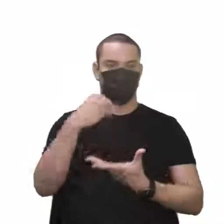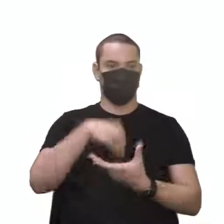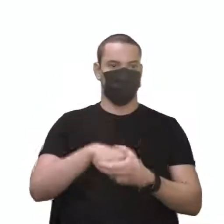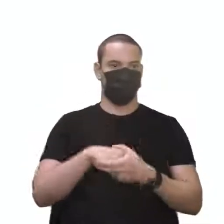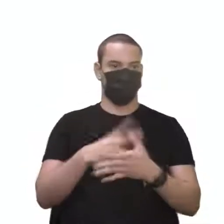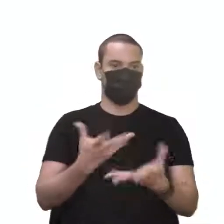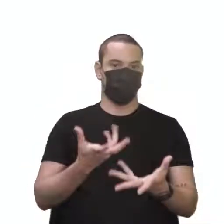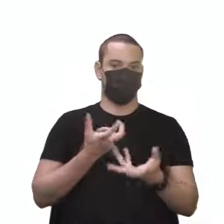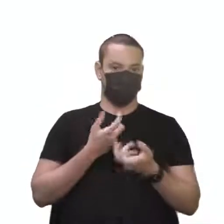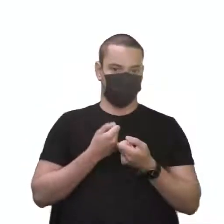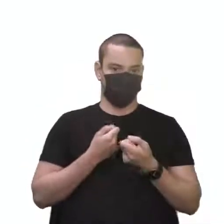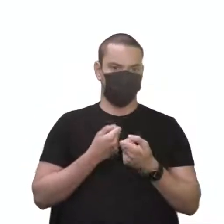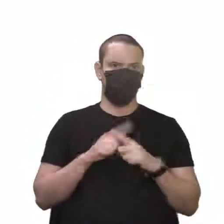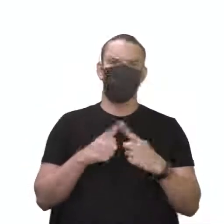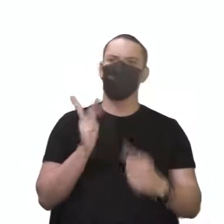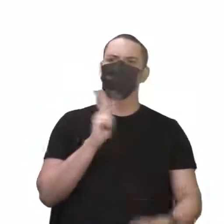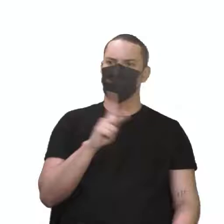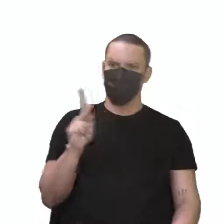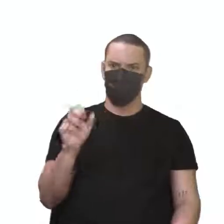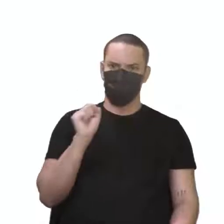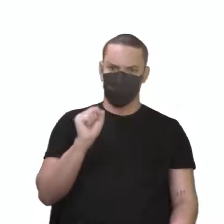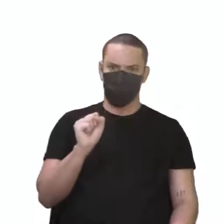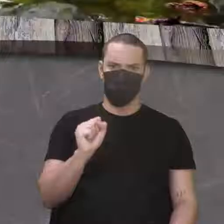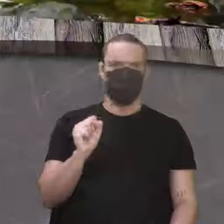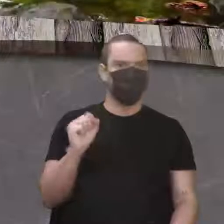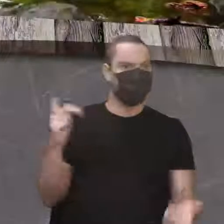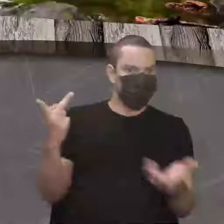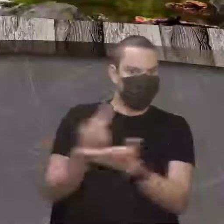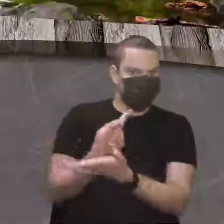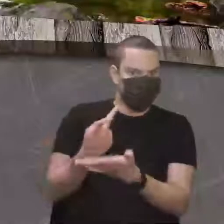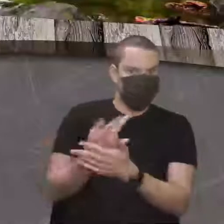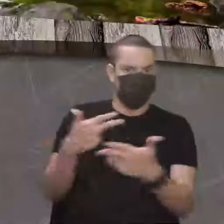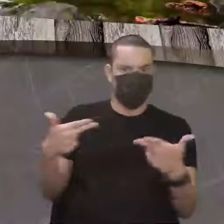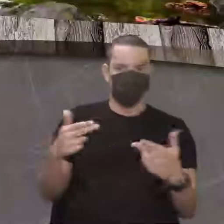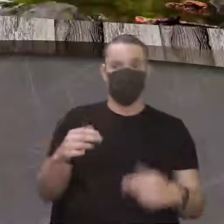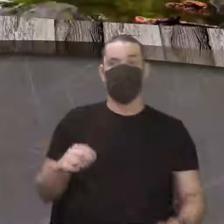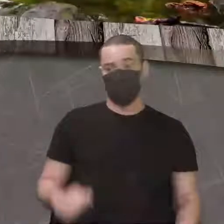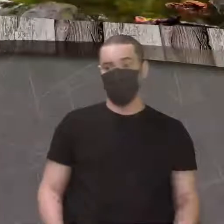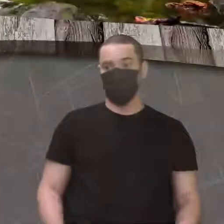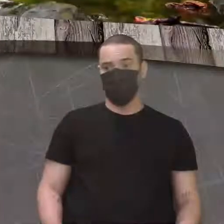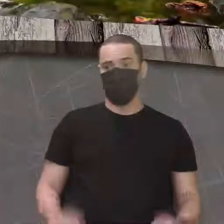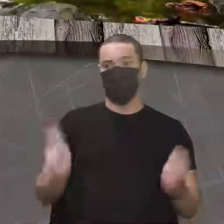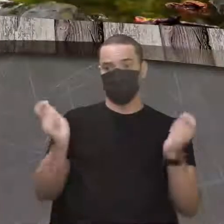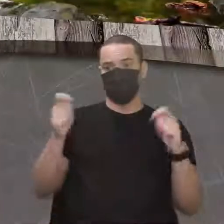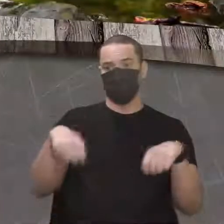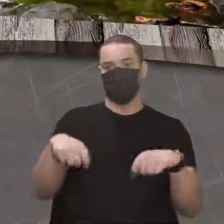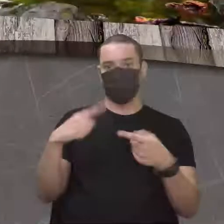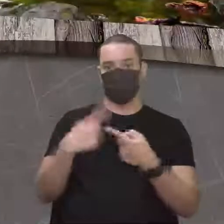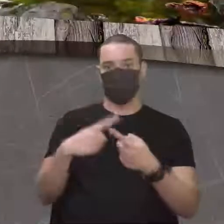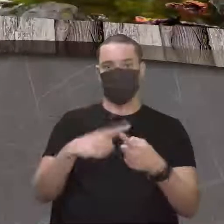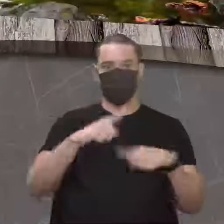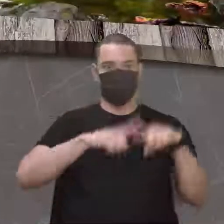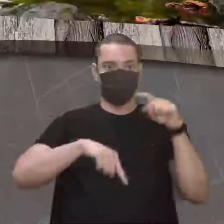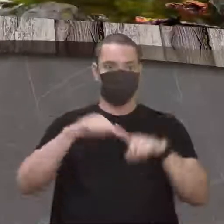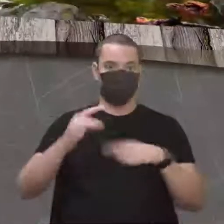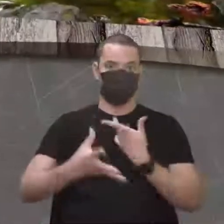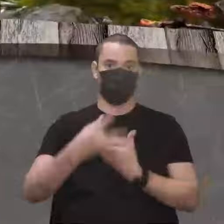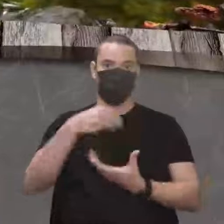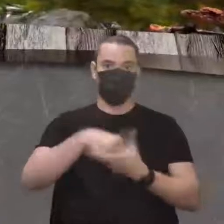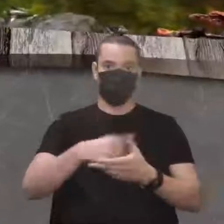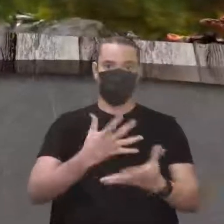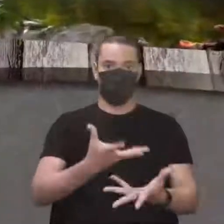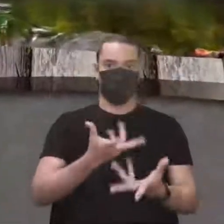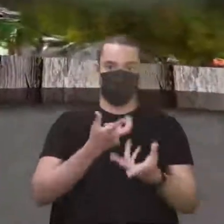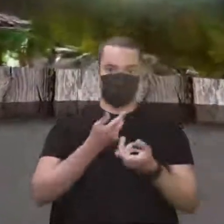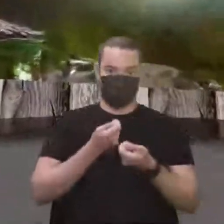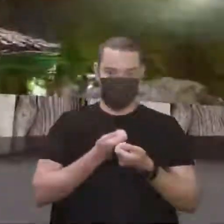que o receberá. Professora, pode dar alguma coisa errada? Pode. O organismo que está